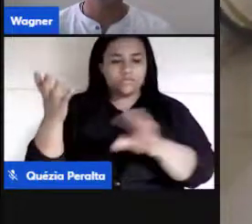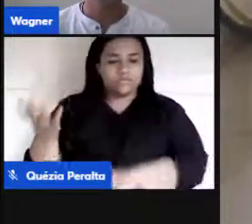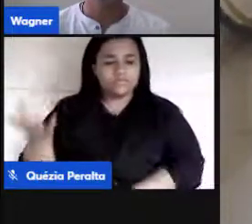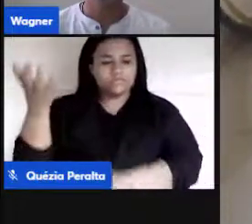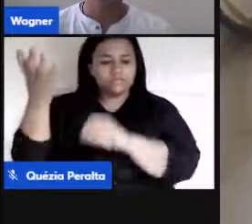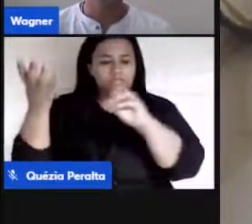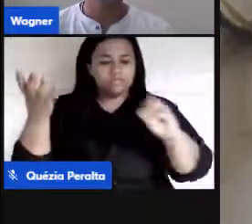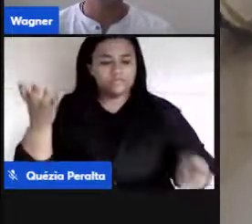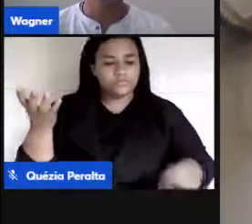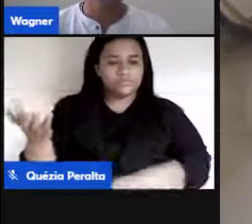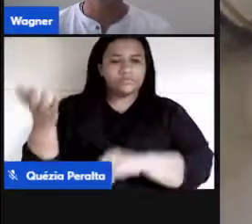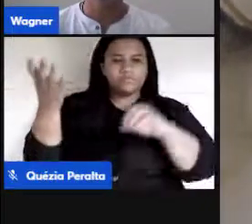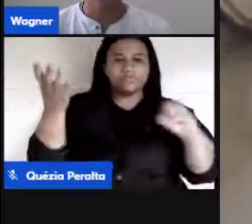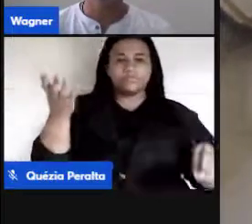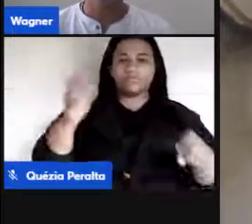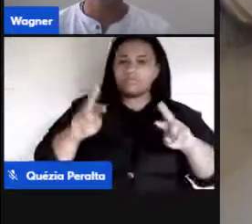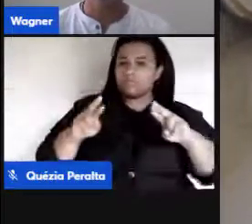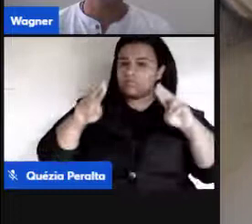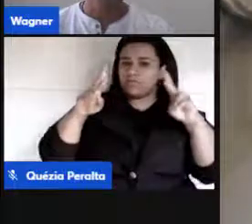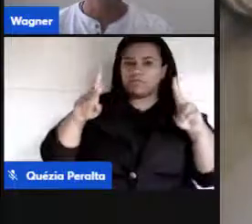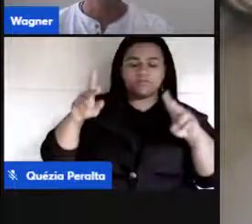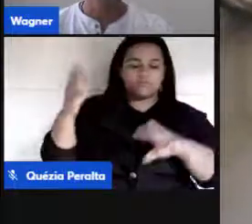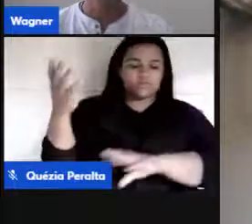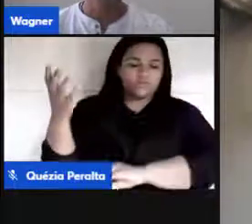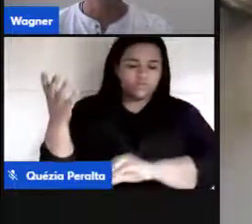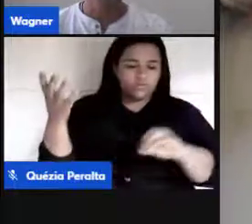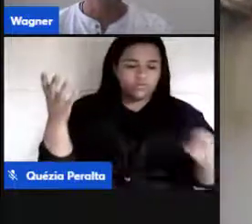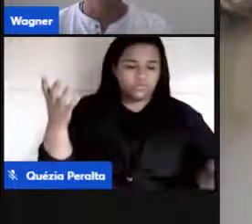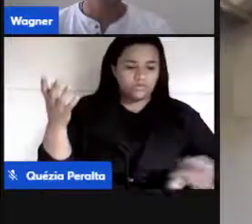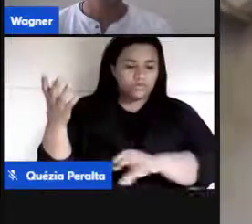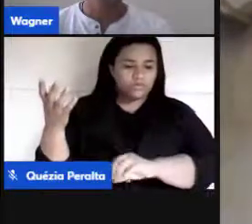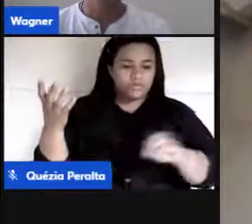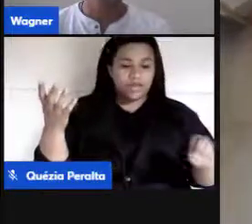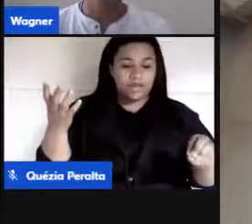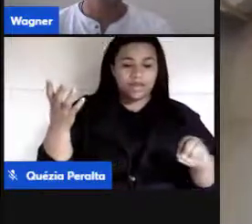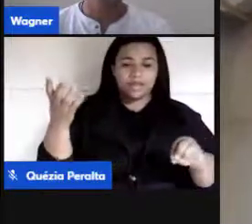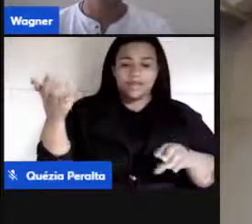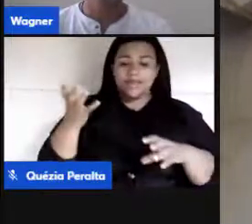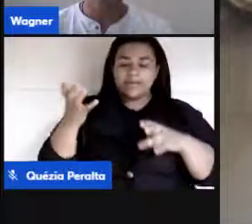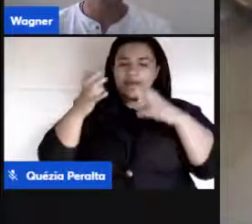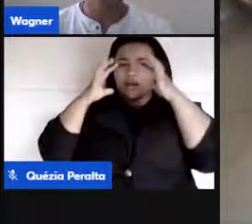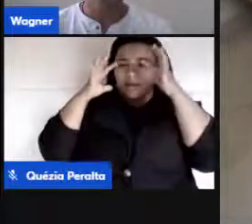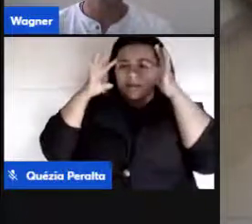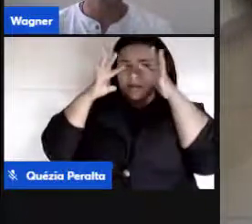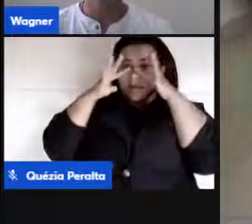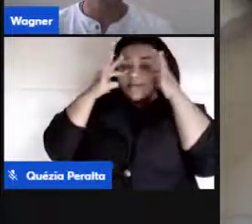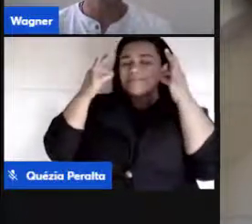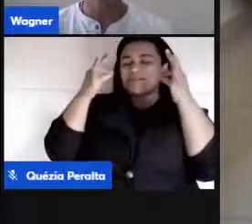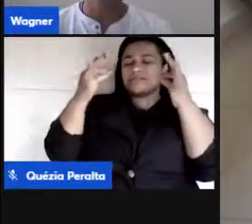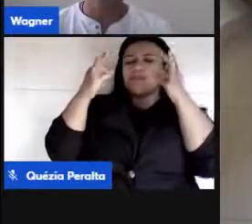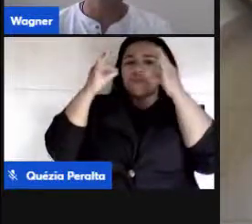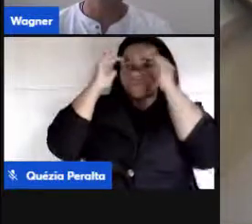São 2 situações simultâneas e requer muita atenção, muita concentração,